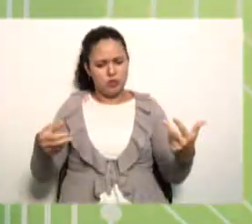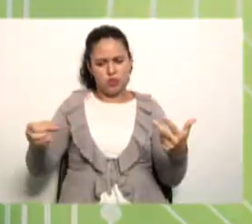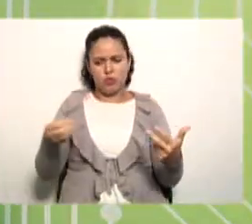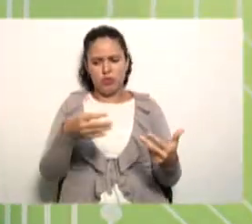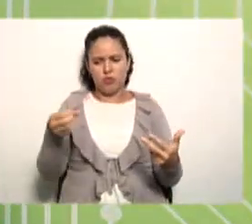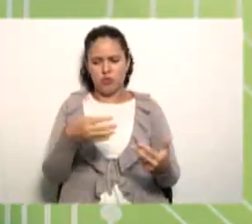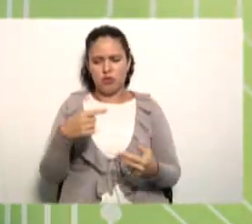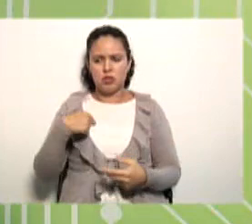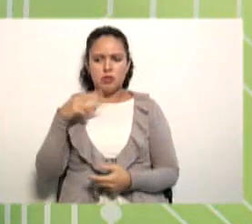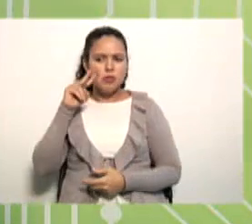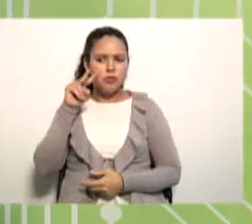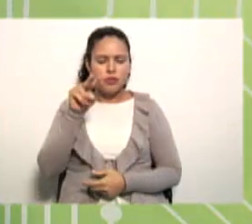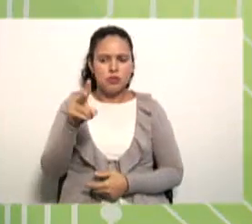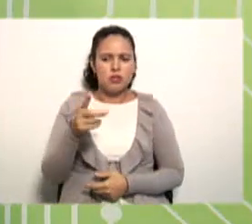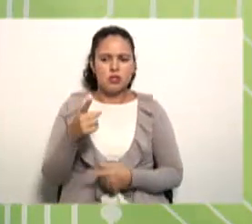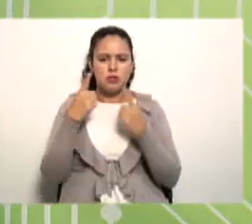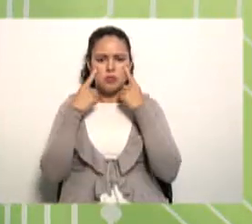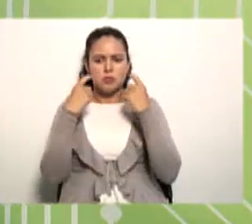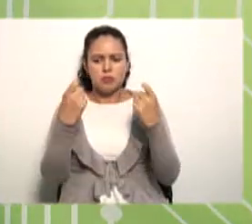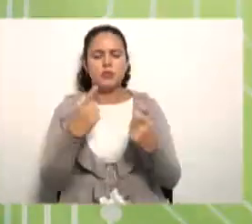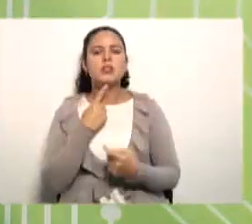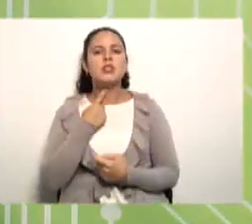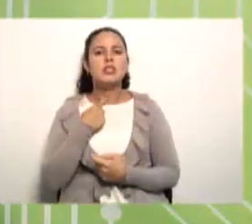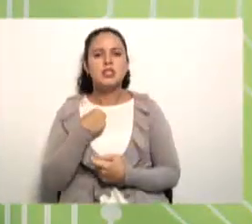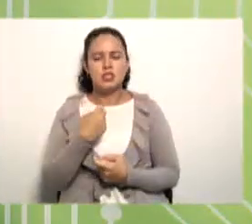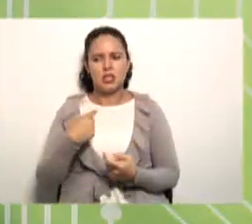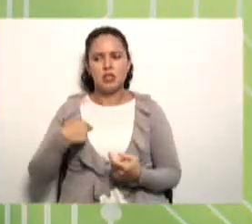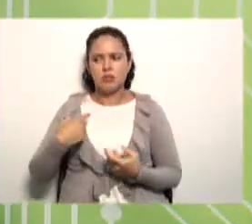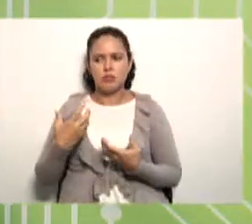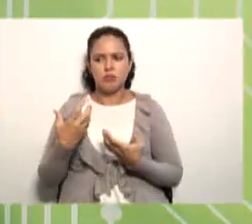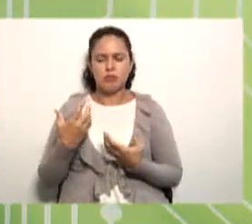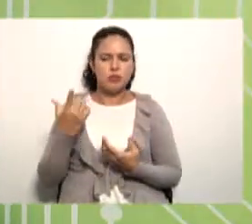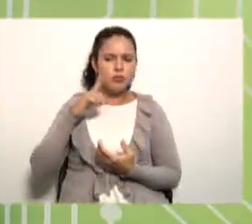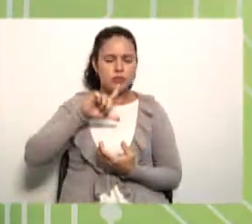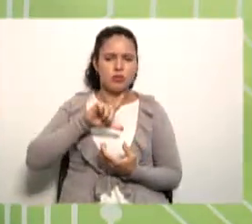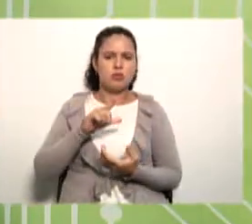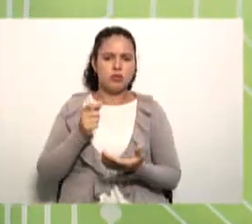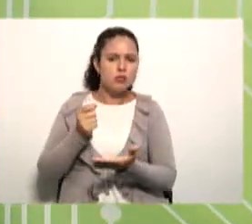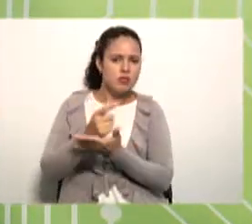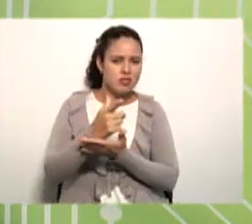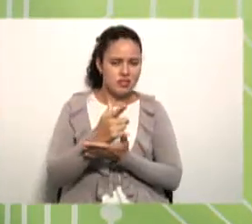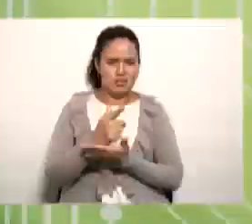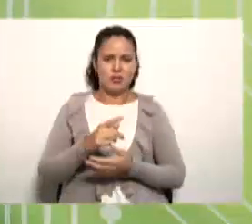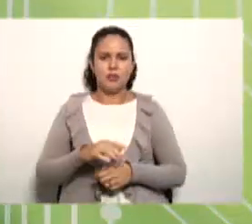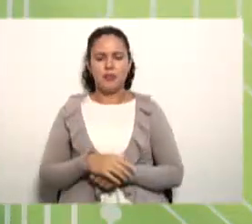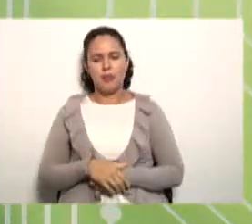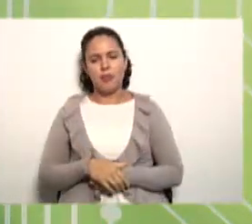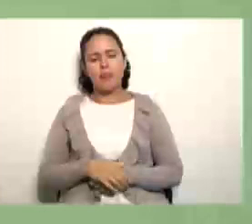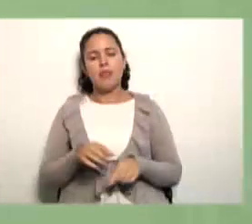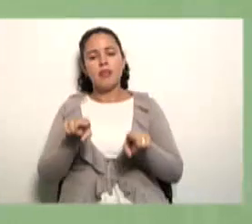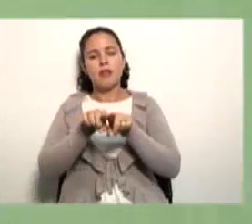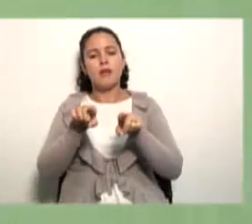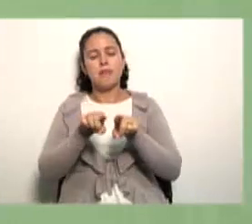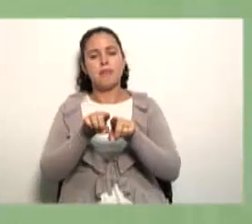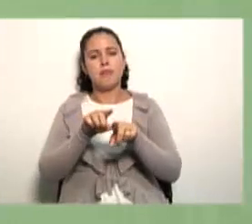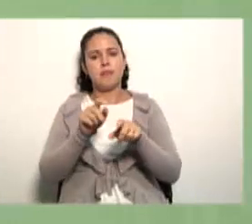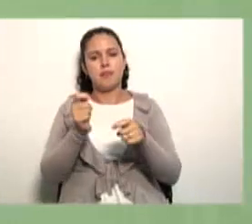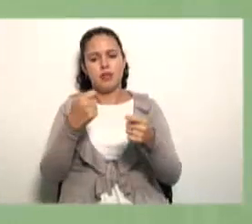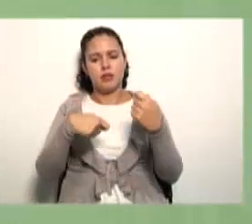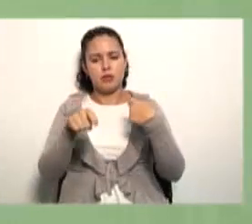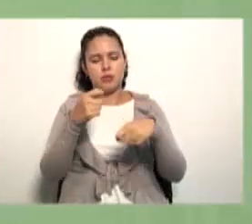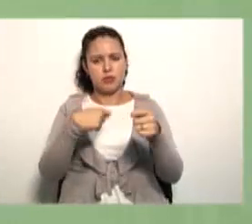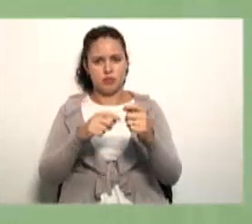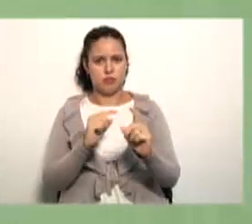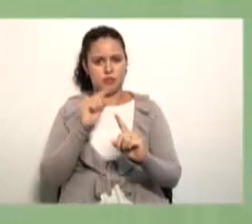que vai realmente mudar suas necessidades humanas. Entre os objetivos do estudo da economia também, nós temos os